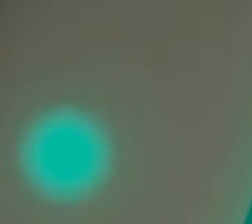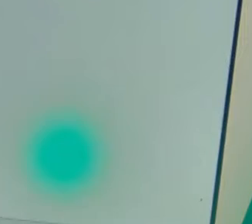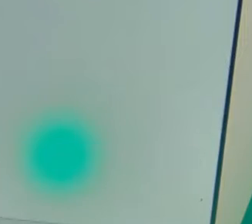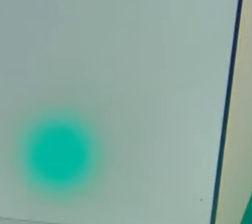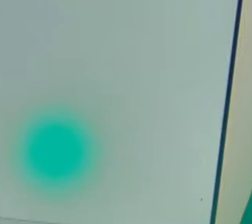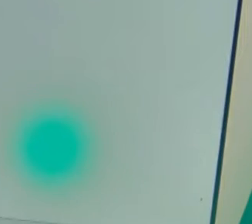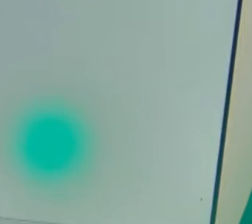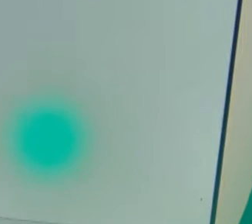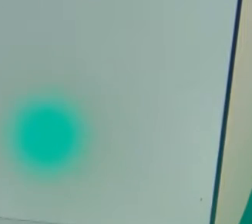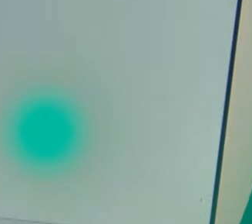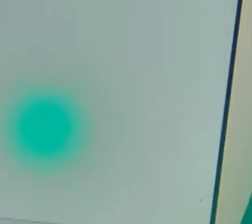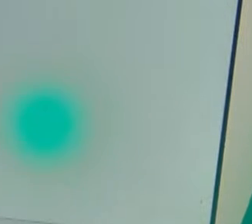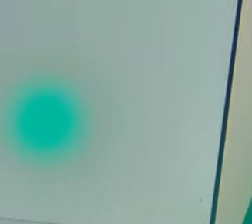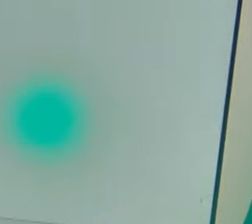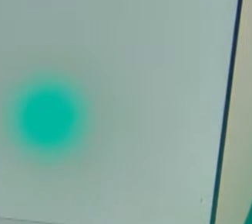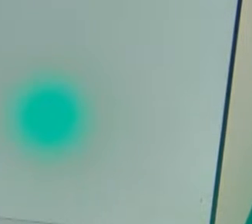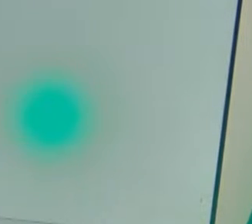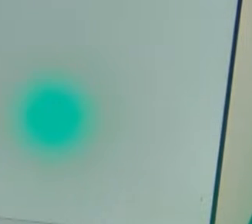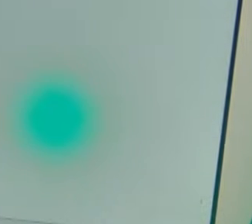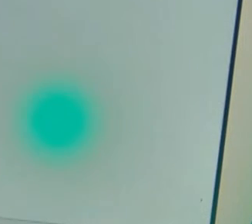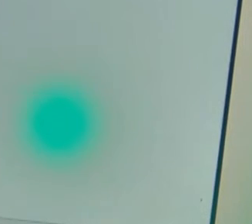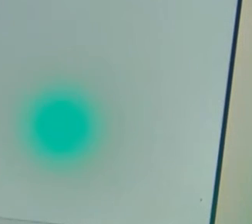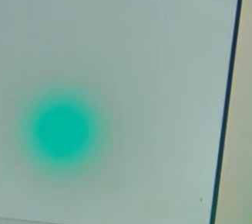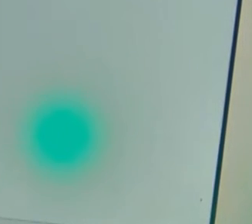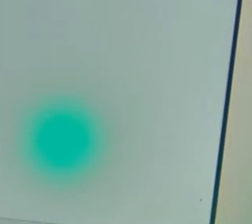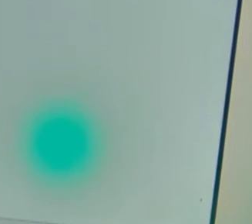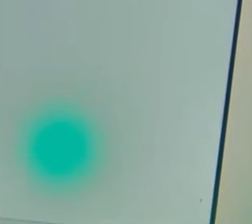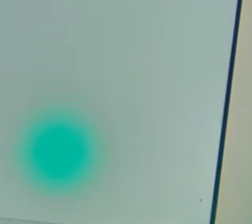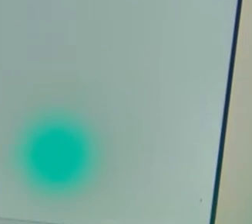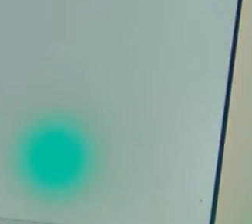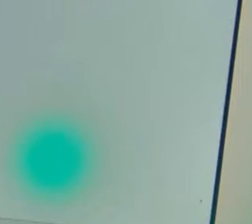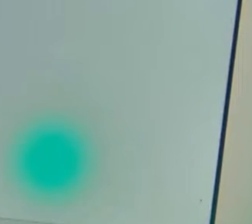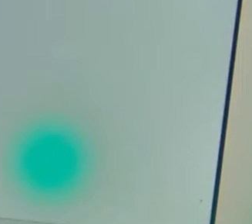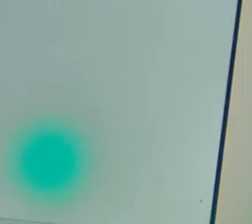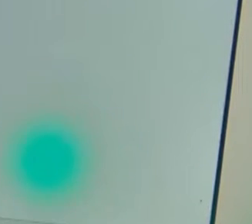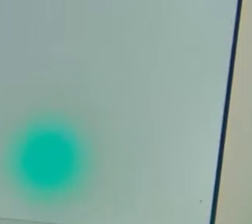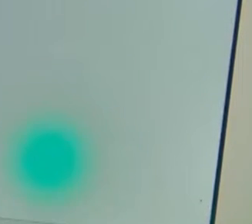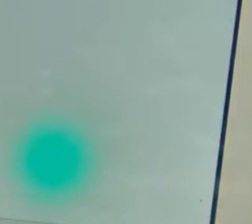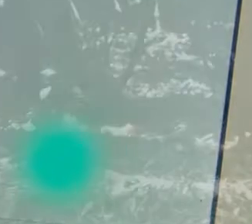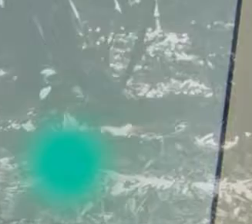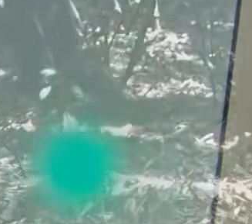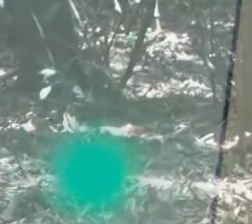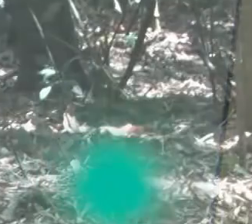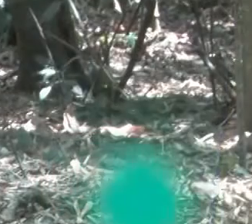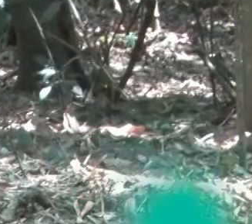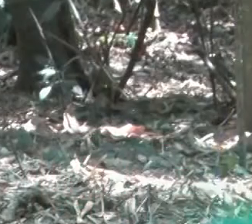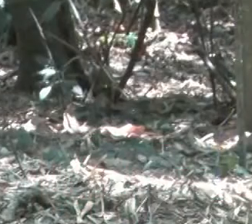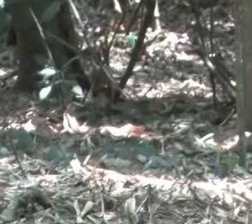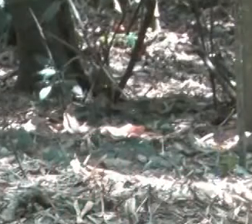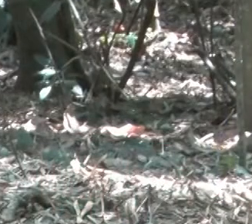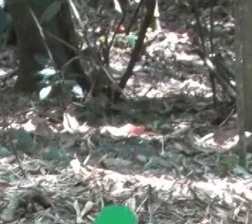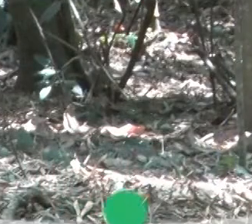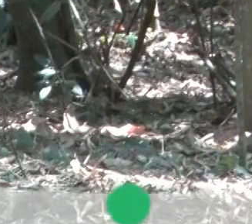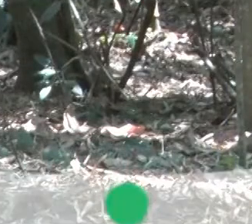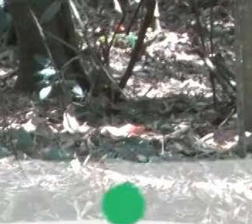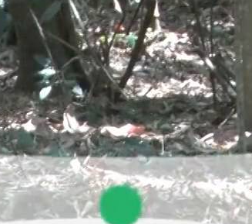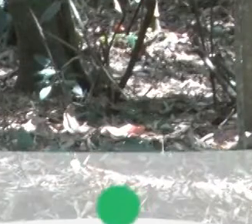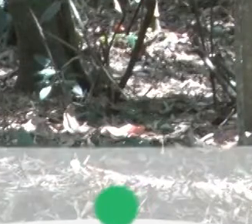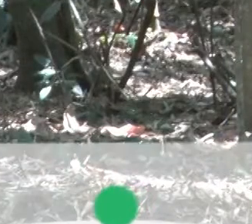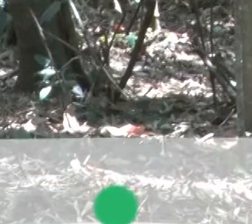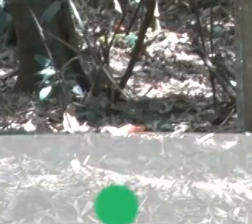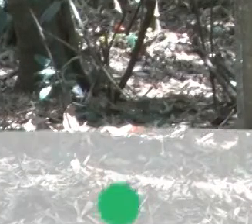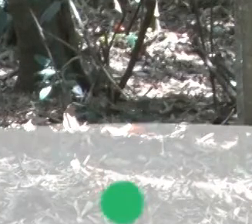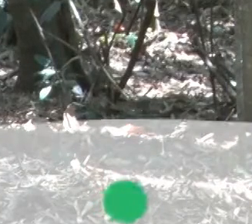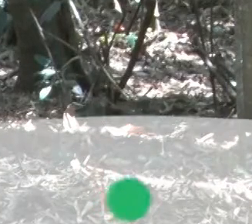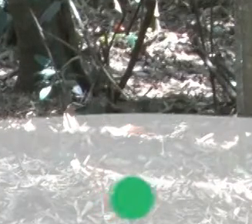de mapas as distâncias entre as Comunidades Quilombolas e os serviços públicos de saúde e educação estas e outras pesquisas